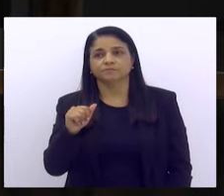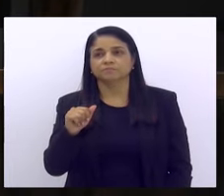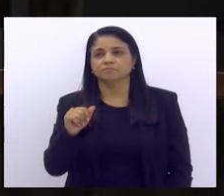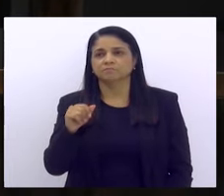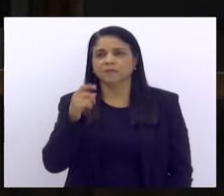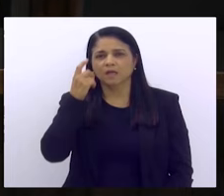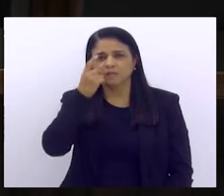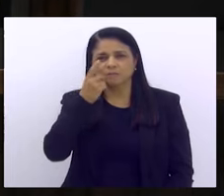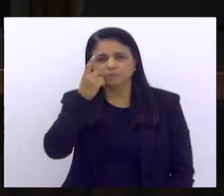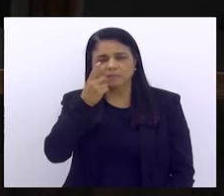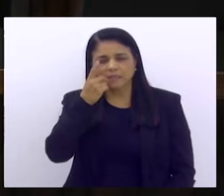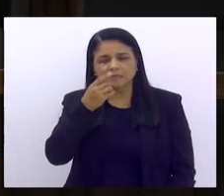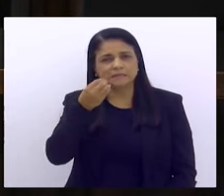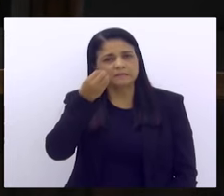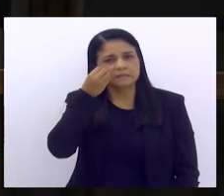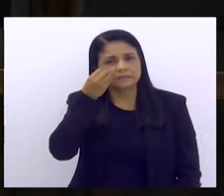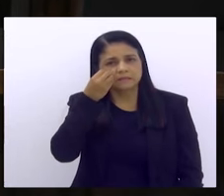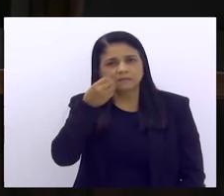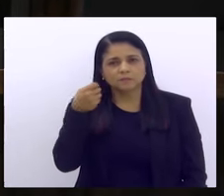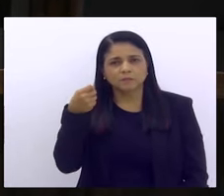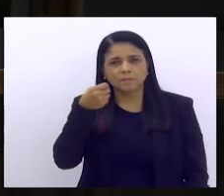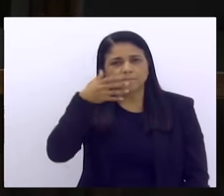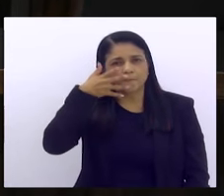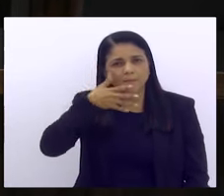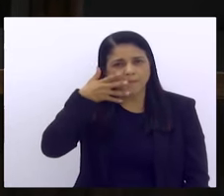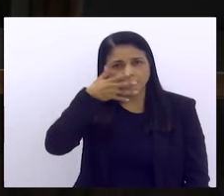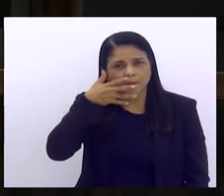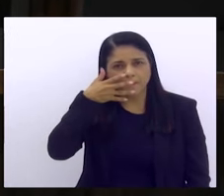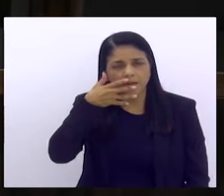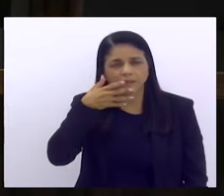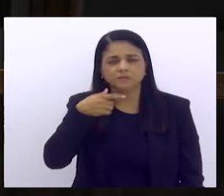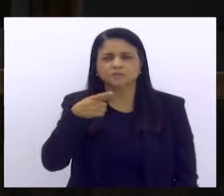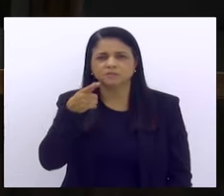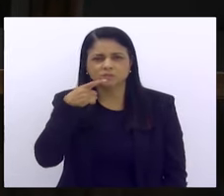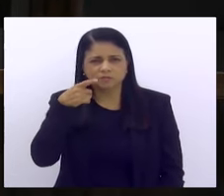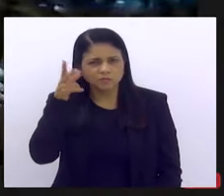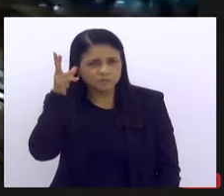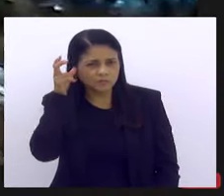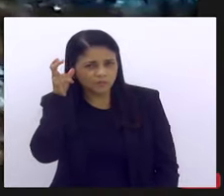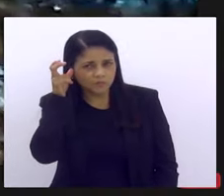está tentando falar. Poderia... Está ouvindo?